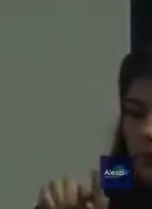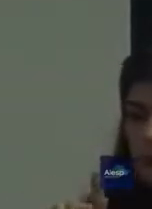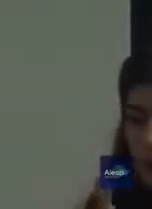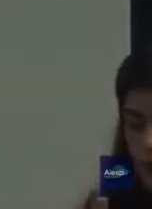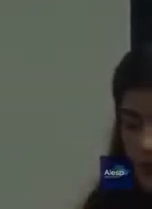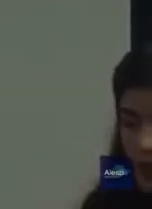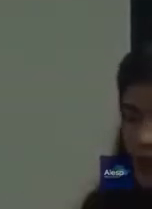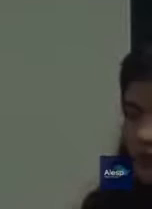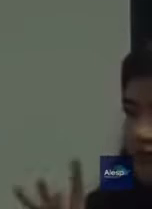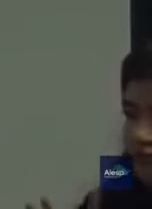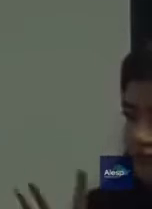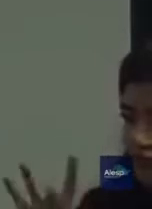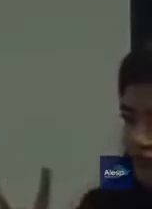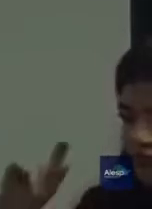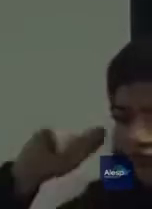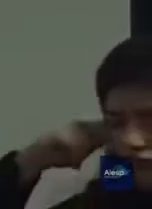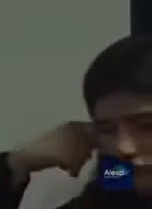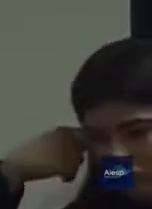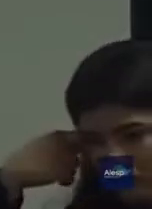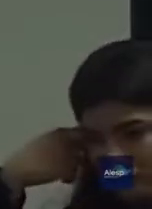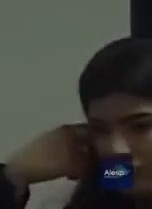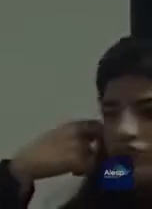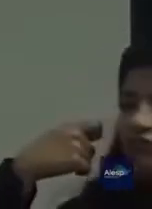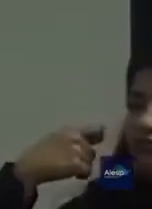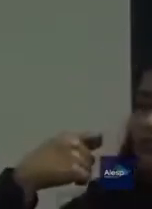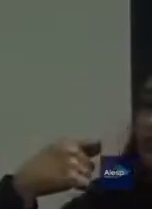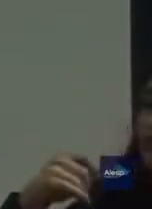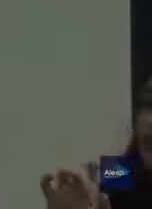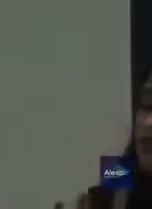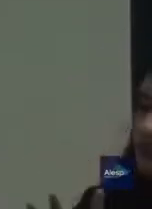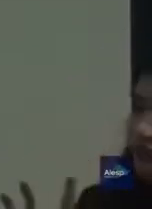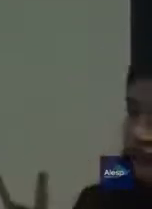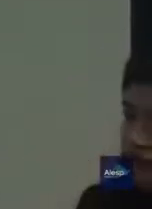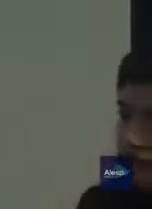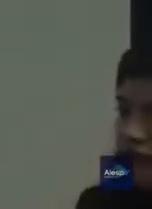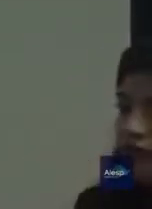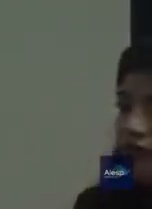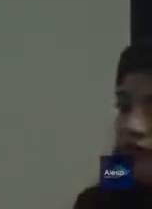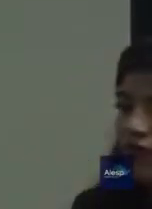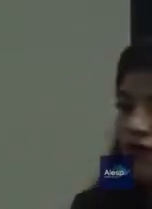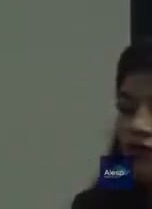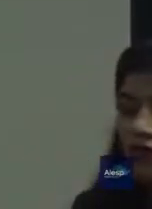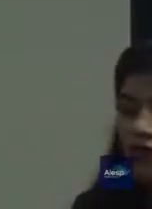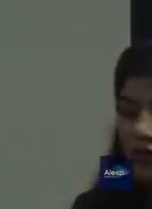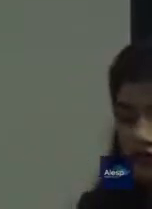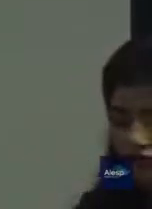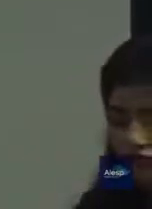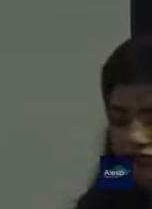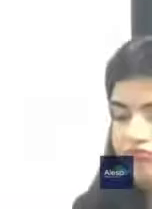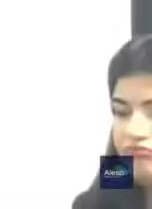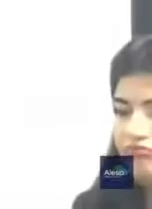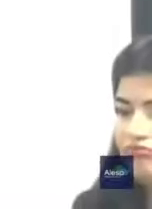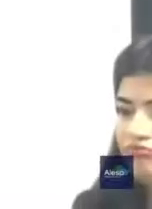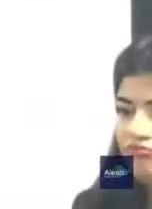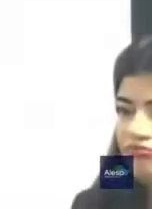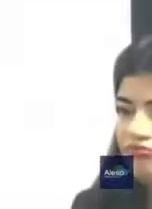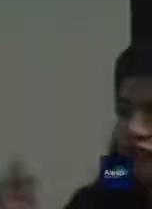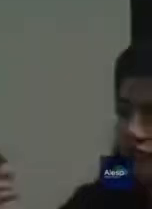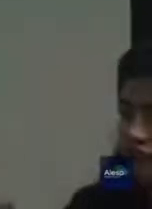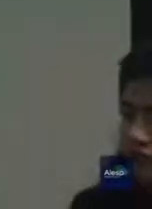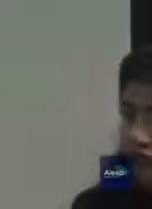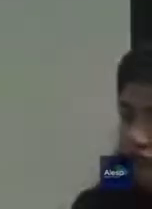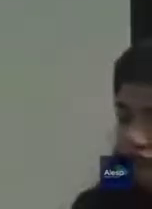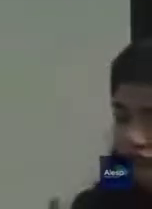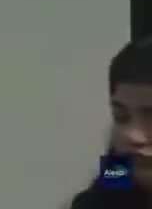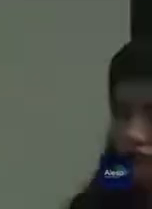Pesquisadoras e Pesquisadores Negros e Negras. Gostaria de fazer três recomendações. Uma delas é